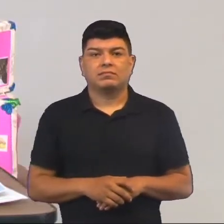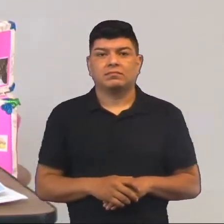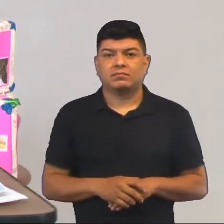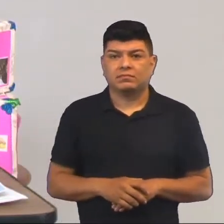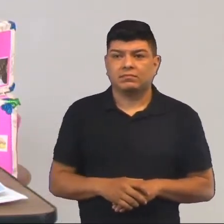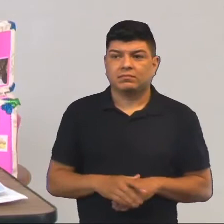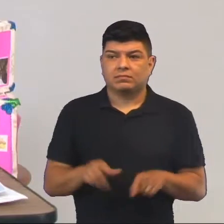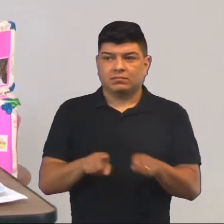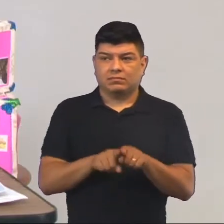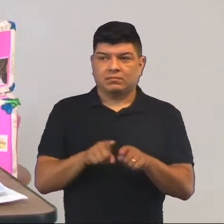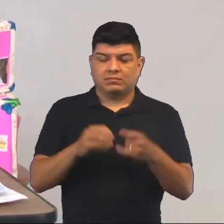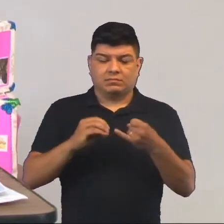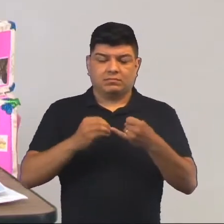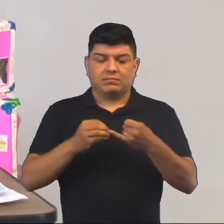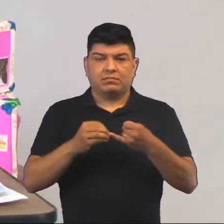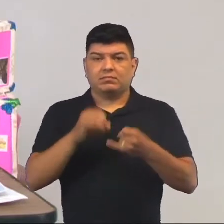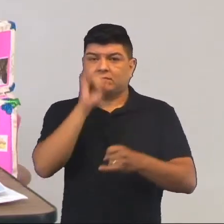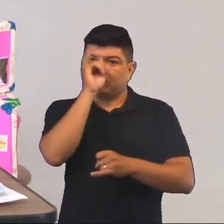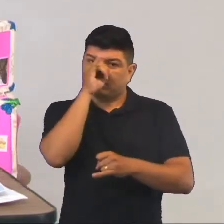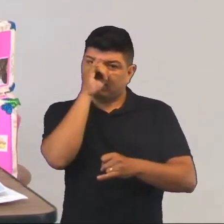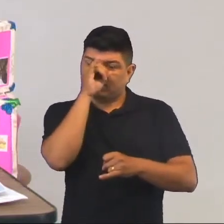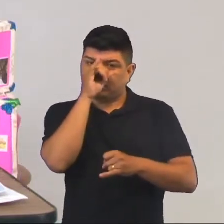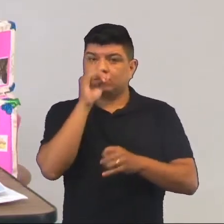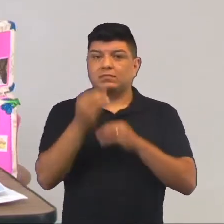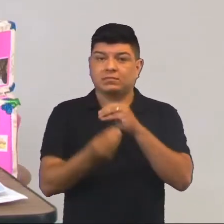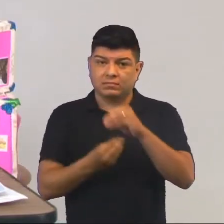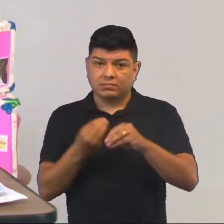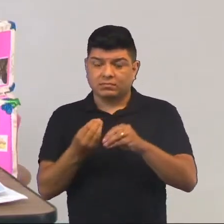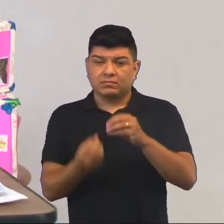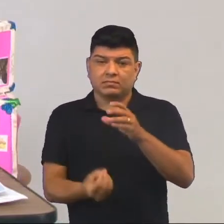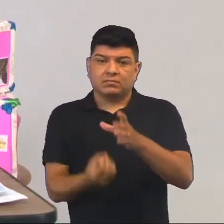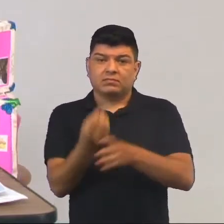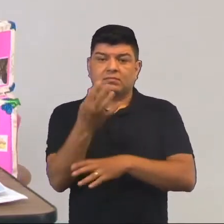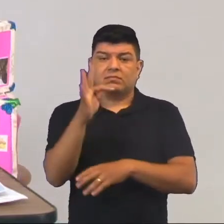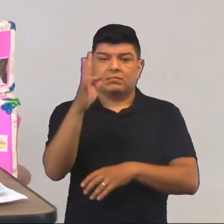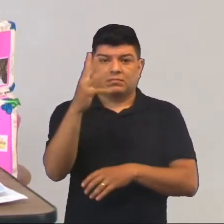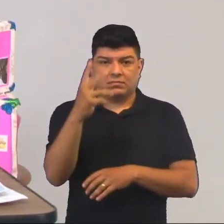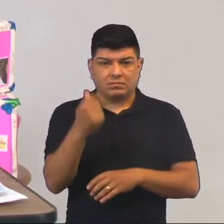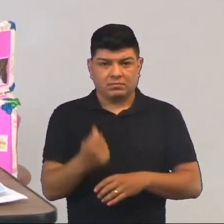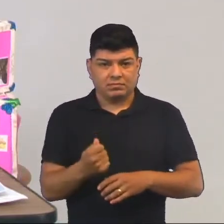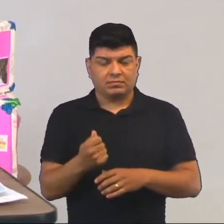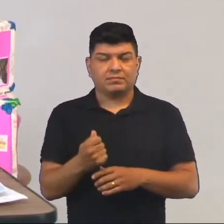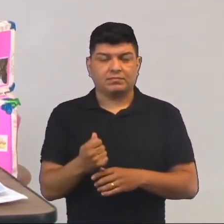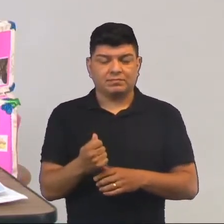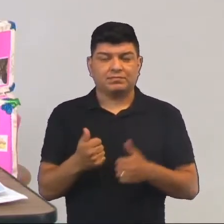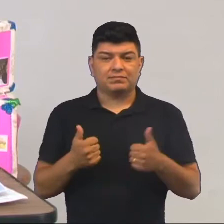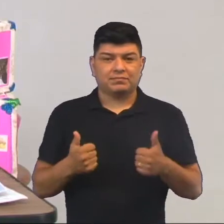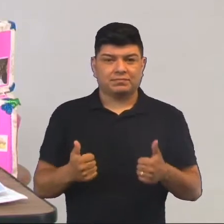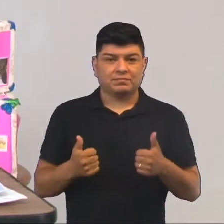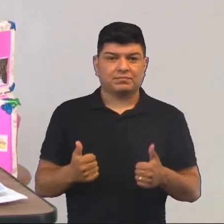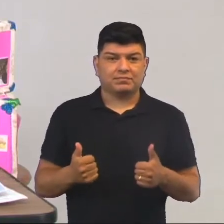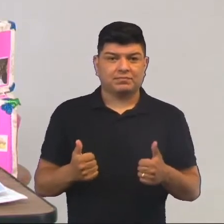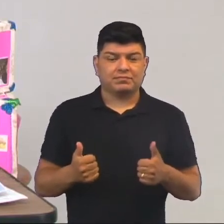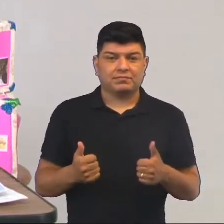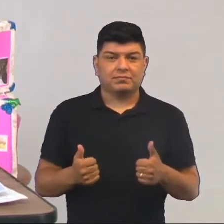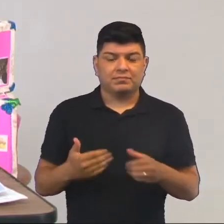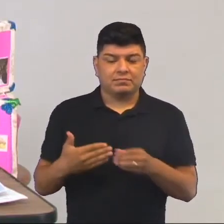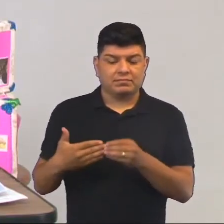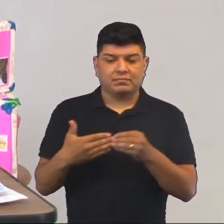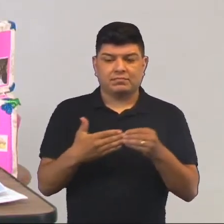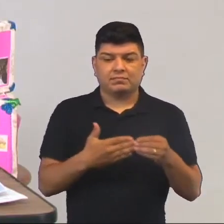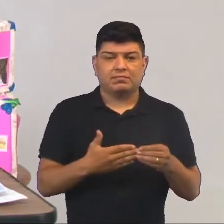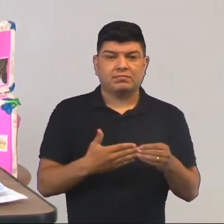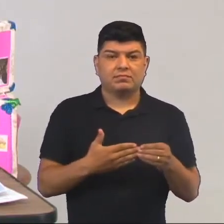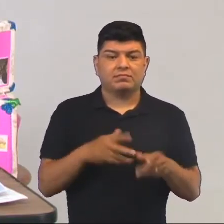nós já sabemos que a feijoada, ela é de origem africana. Muito bem, foram